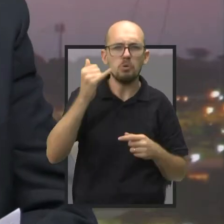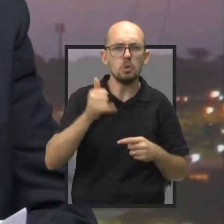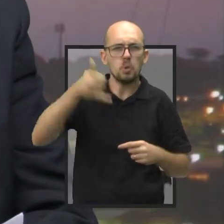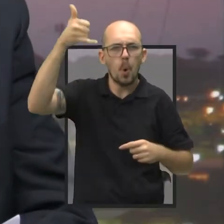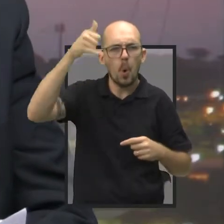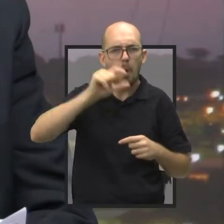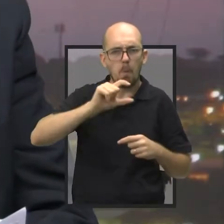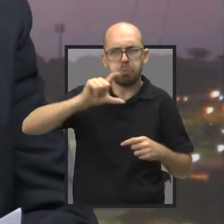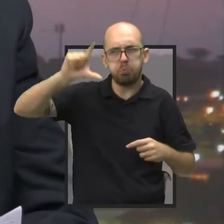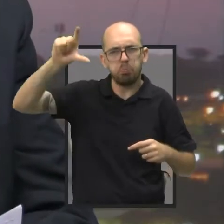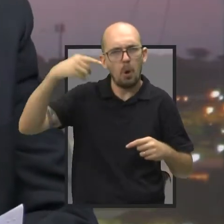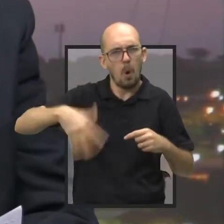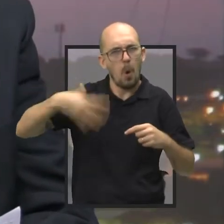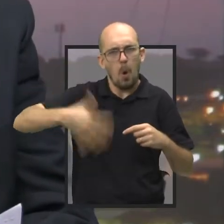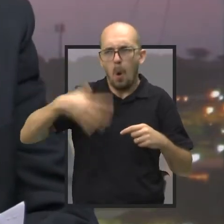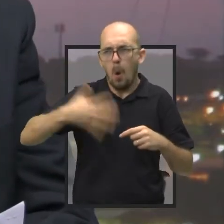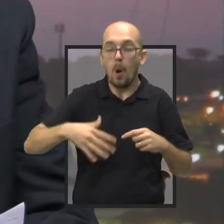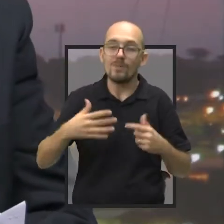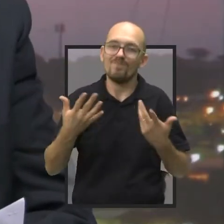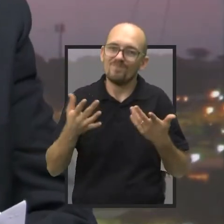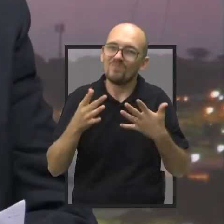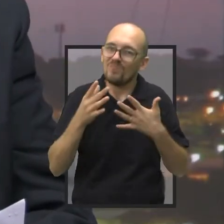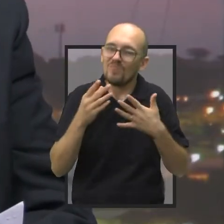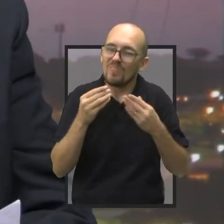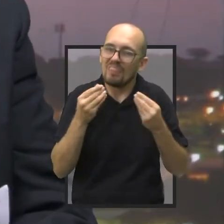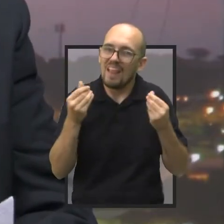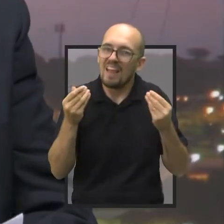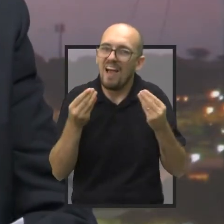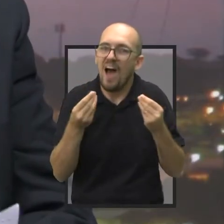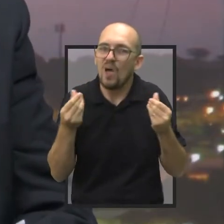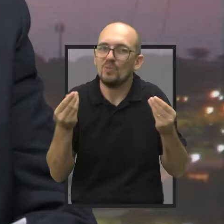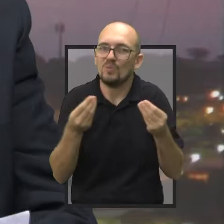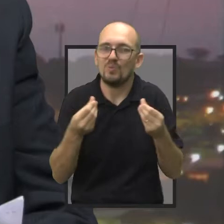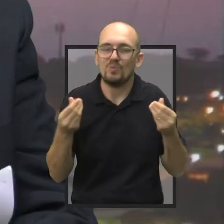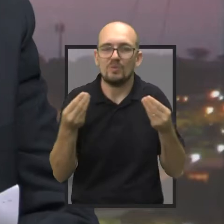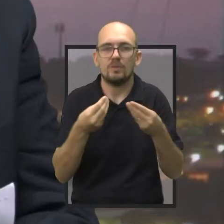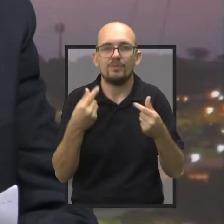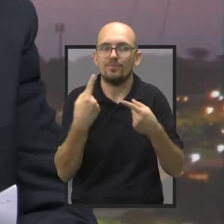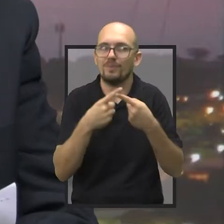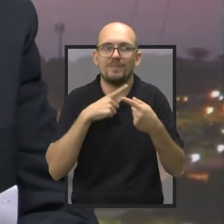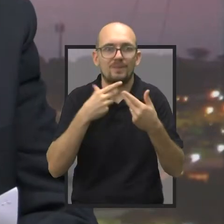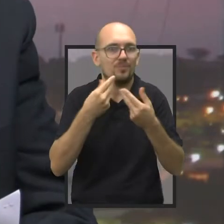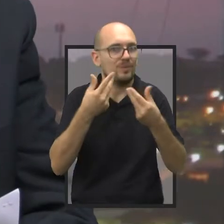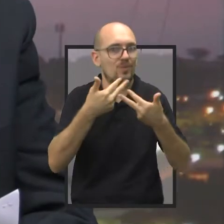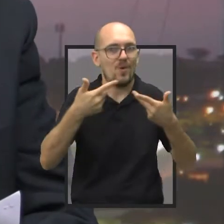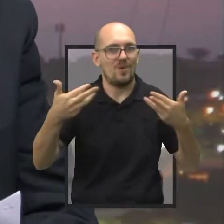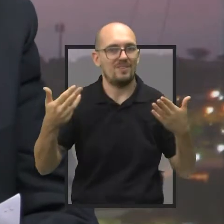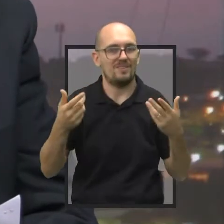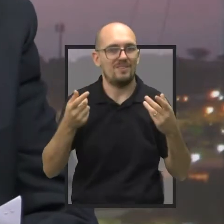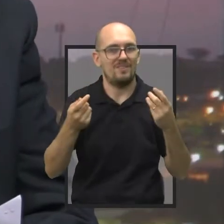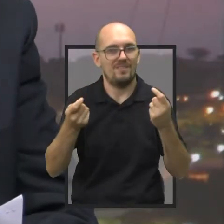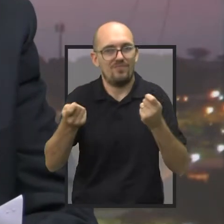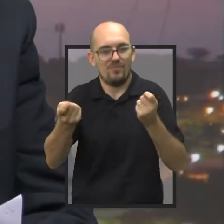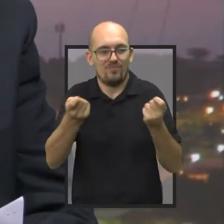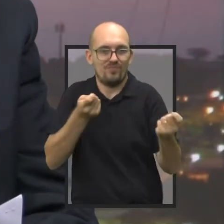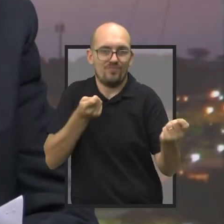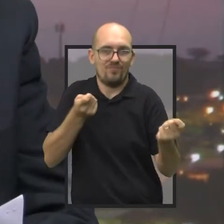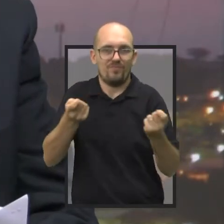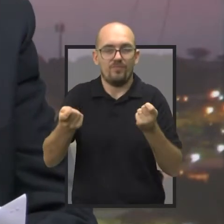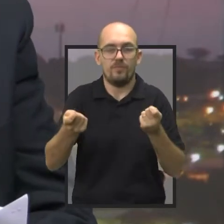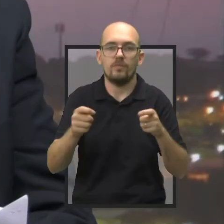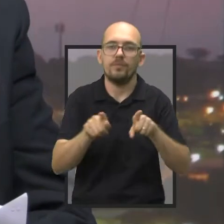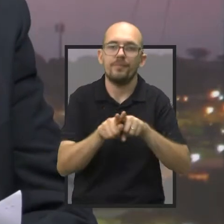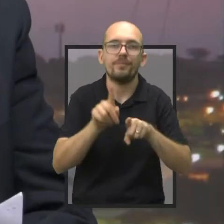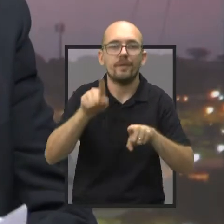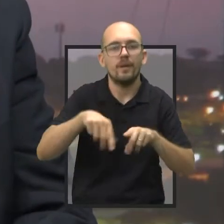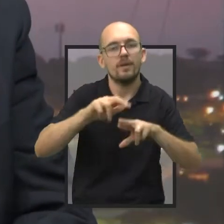muito delicada. Várias nuances ele tem que levar em consideração. E tudo isso é fator do